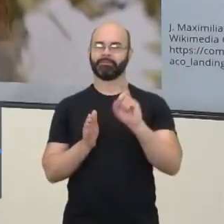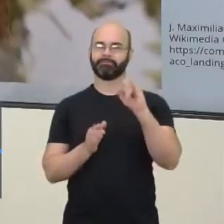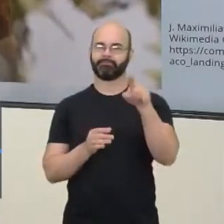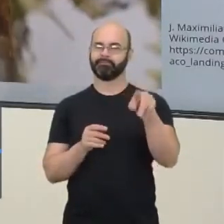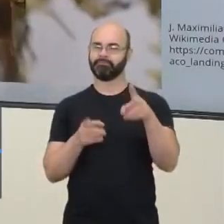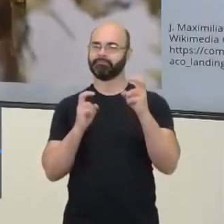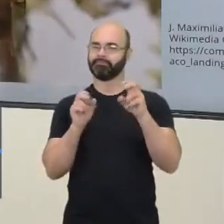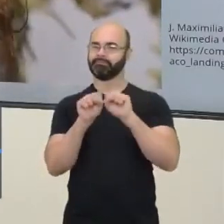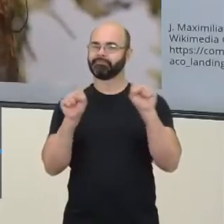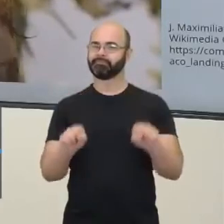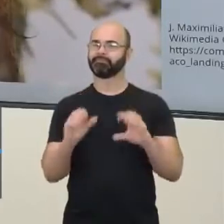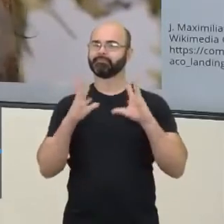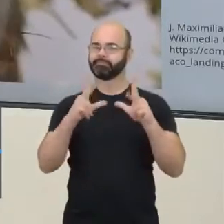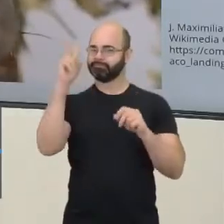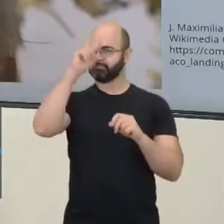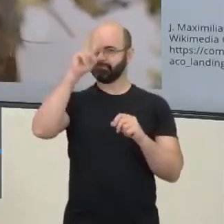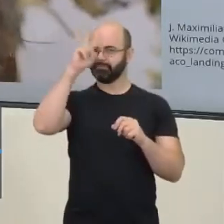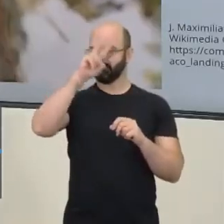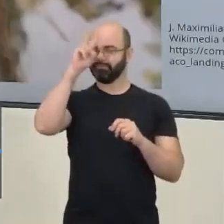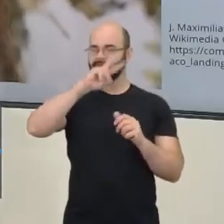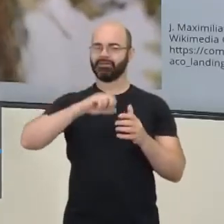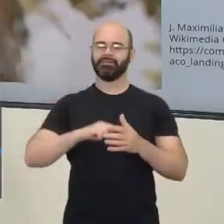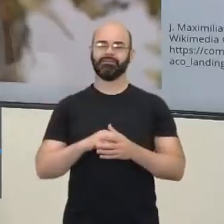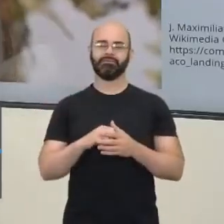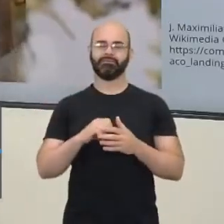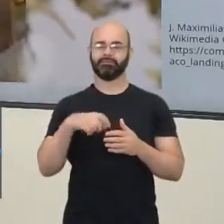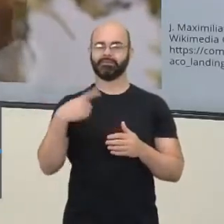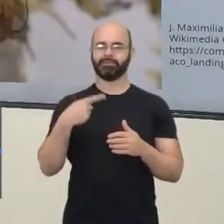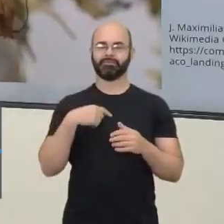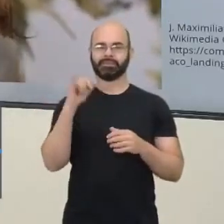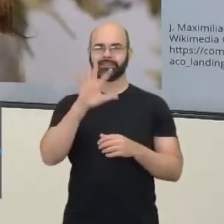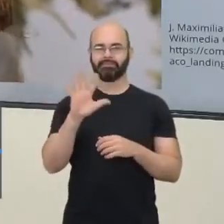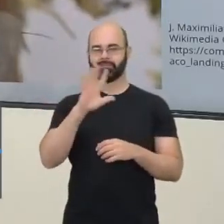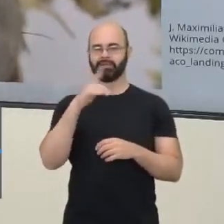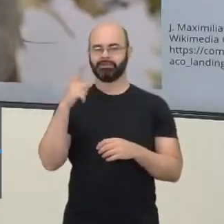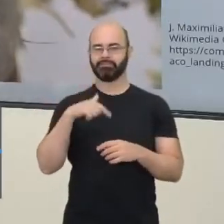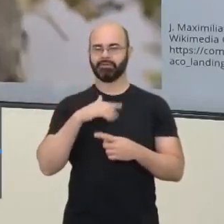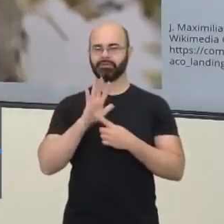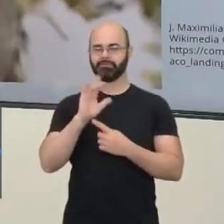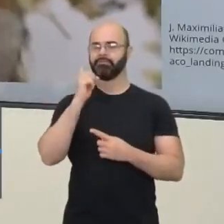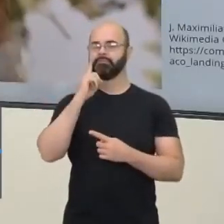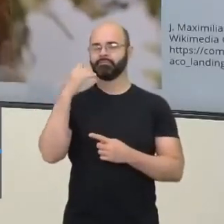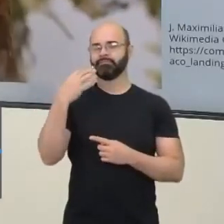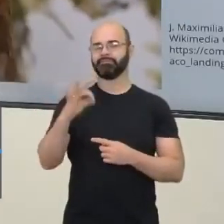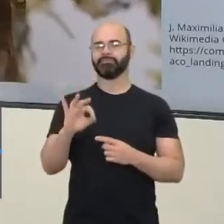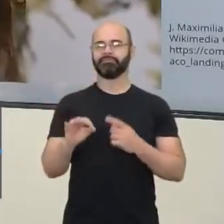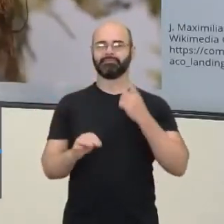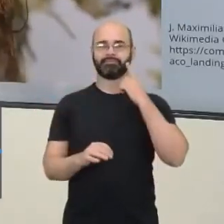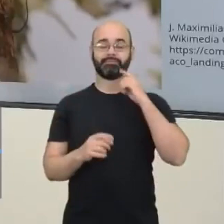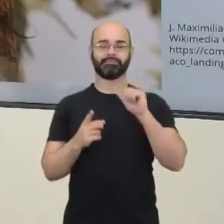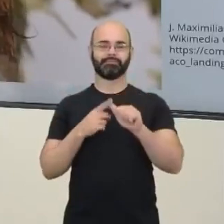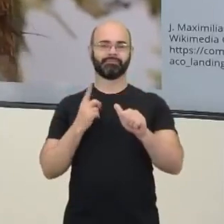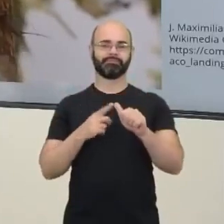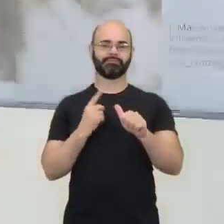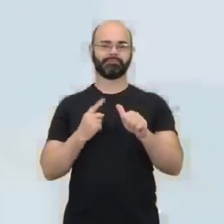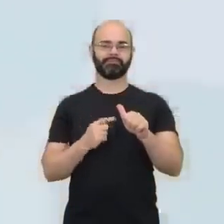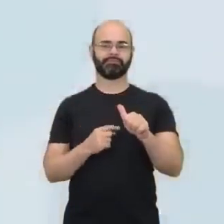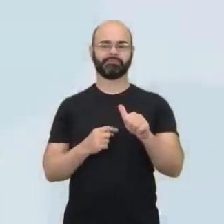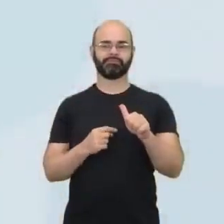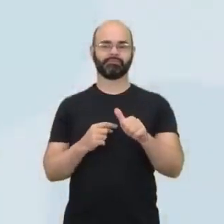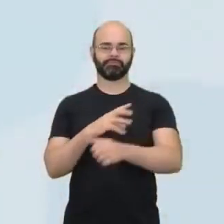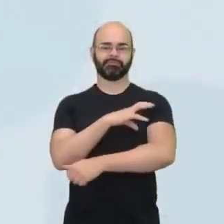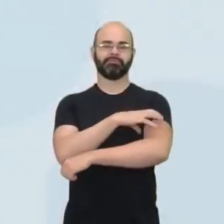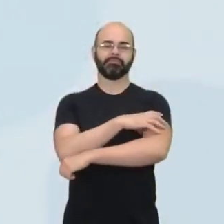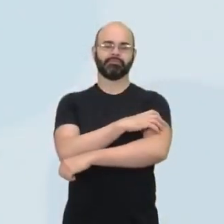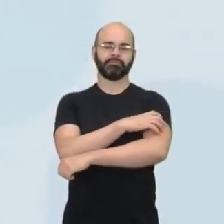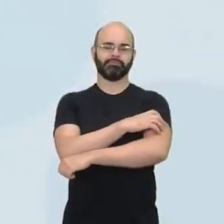todos os sistemas, né? Eu vou mostrar mais algumas imagens daqui a pouco, mas é isso. Primeiro, ó, ele está usando ali a musculatura,